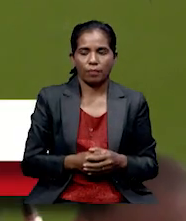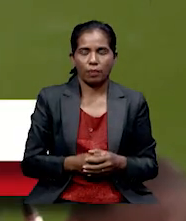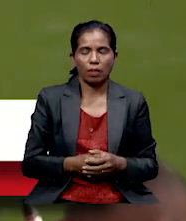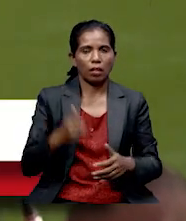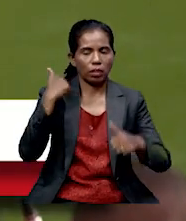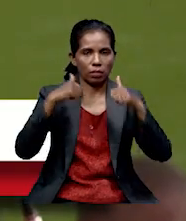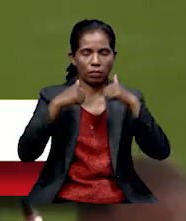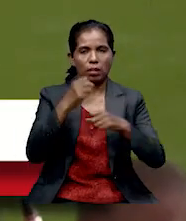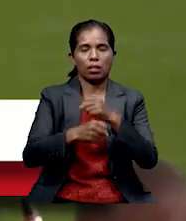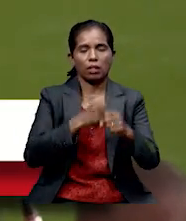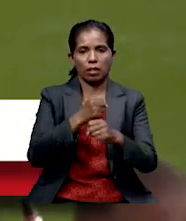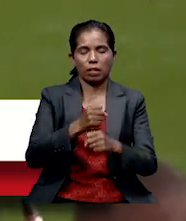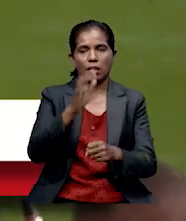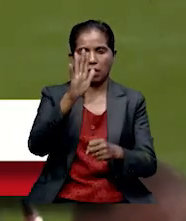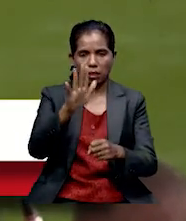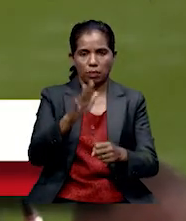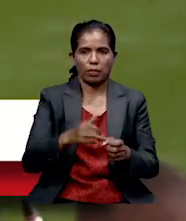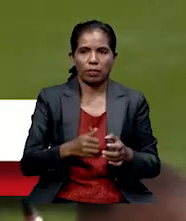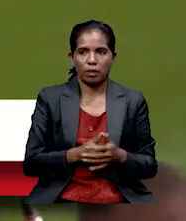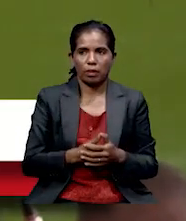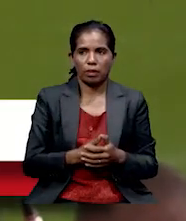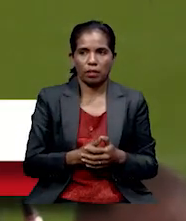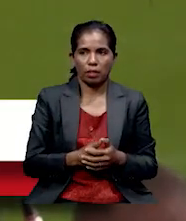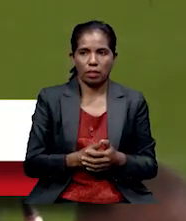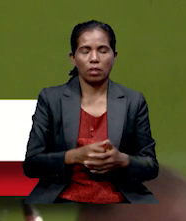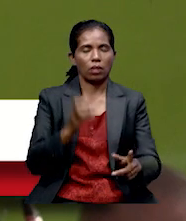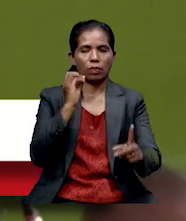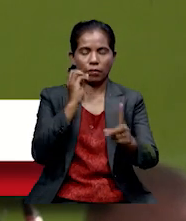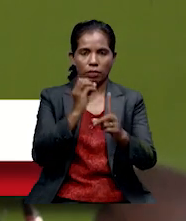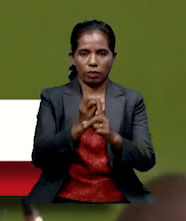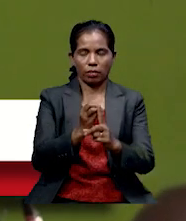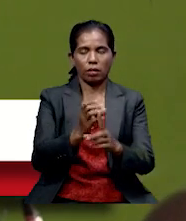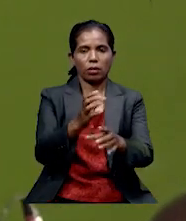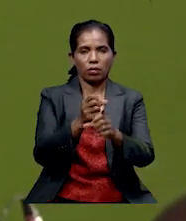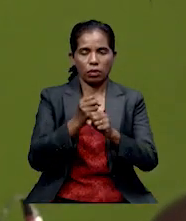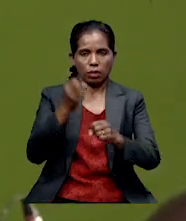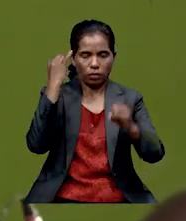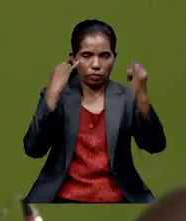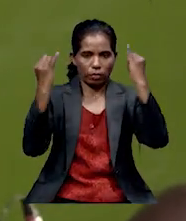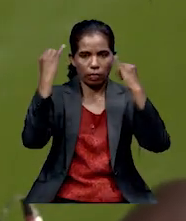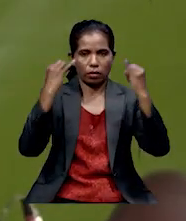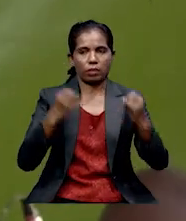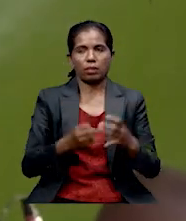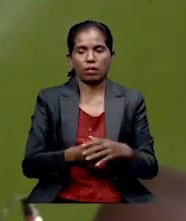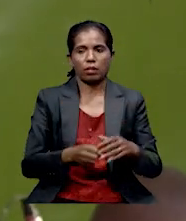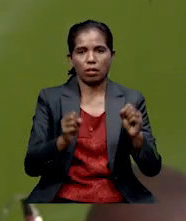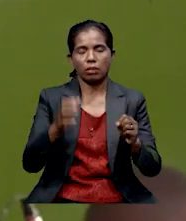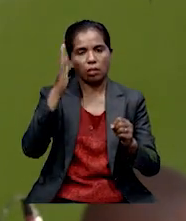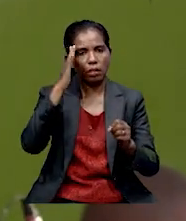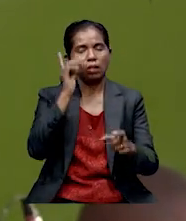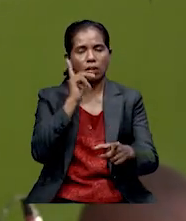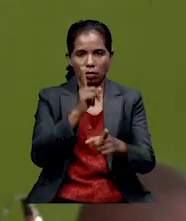atividade Caratina Lima e Tahalo. O objetivo é recolher informação, atender